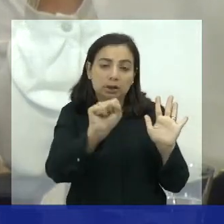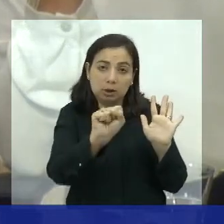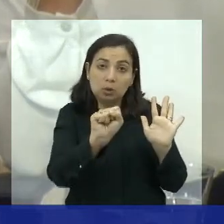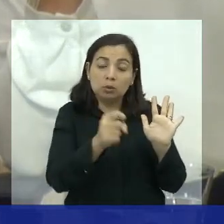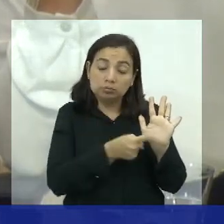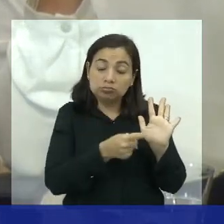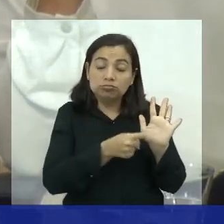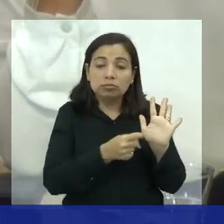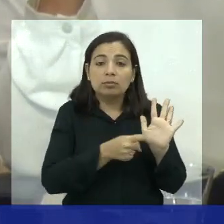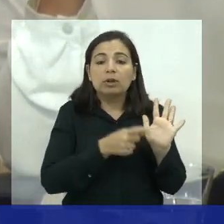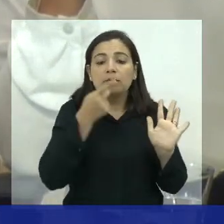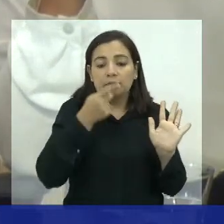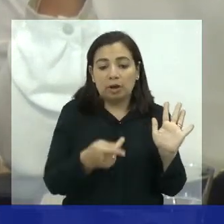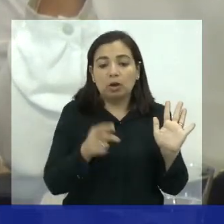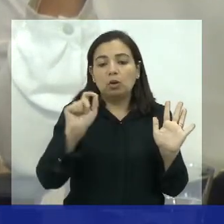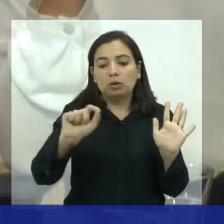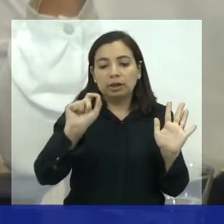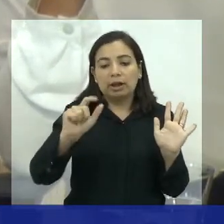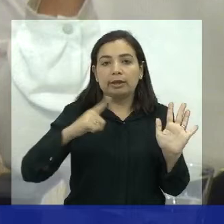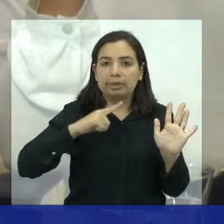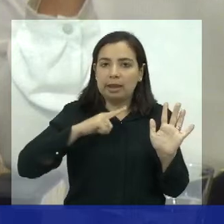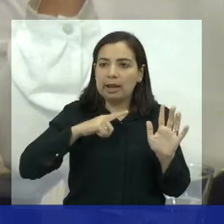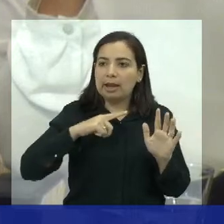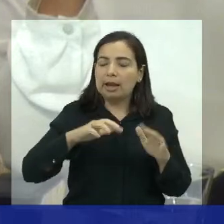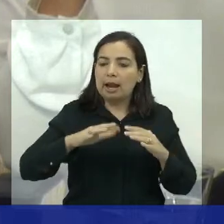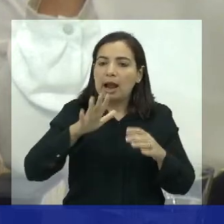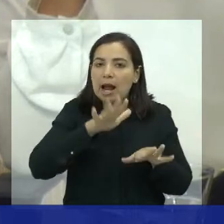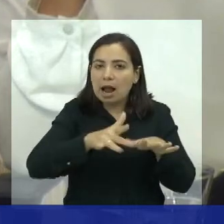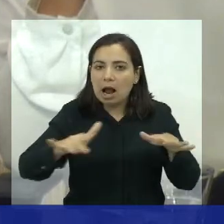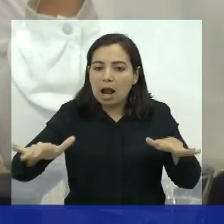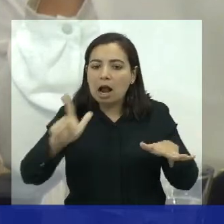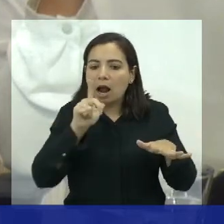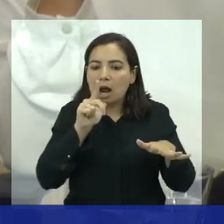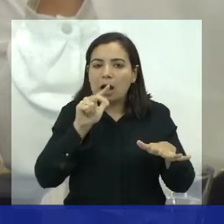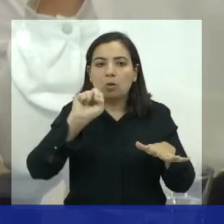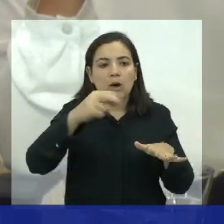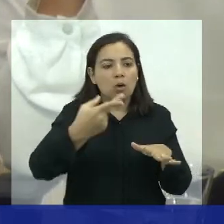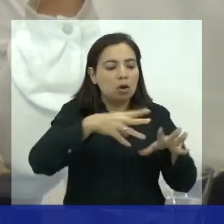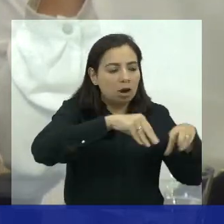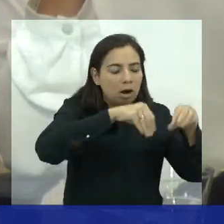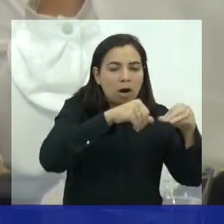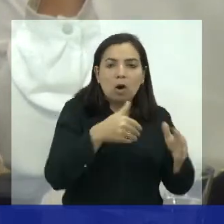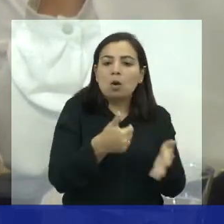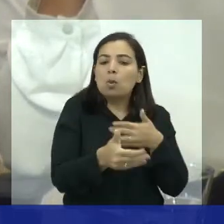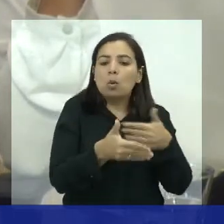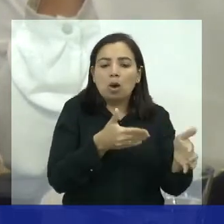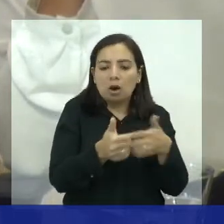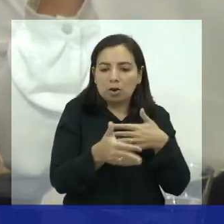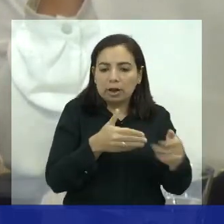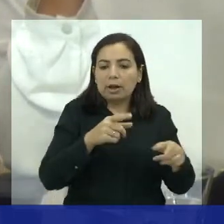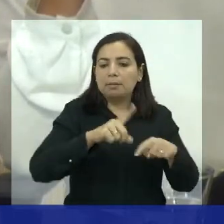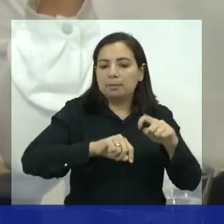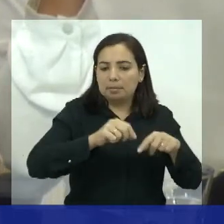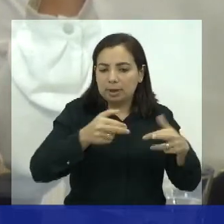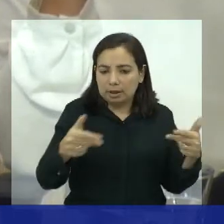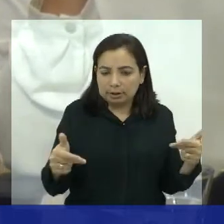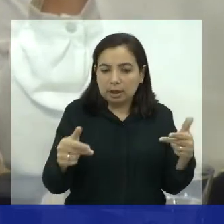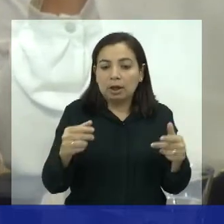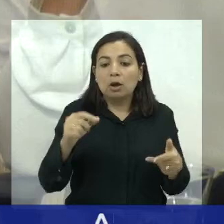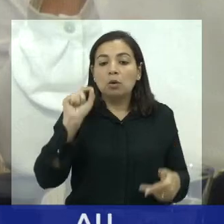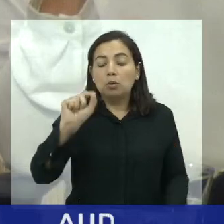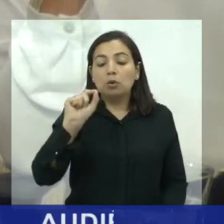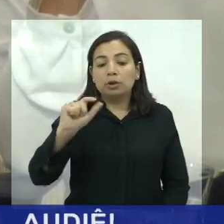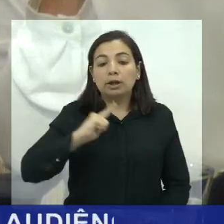né? Lançar ou liberar nas águas, no ar ou no solo, de toda e qualquer forma de matéria ou energia que cause